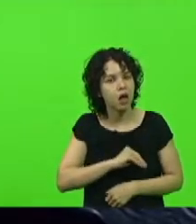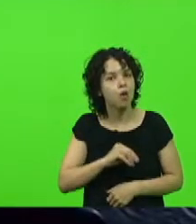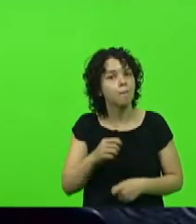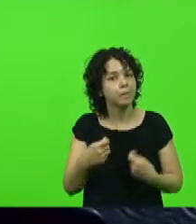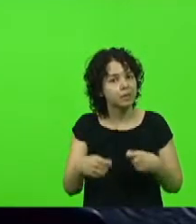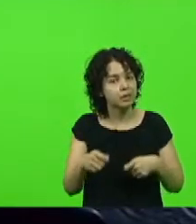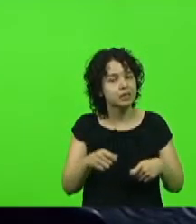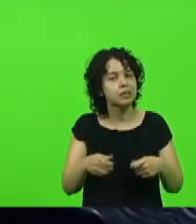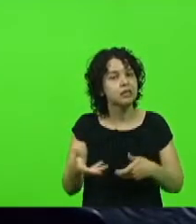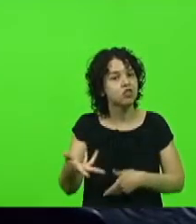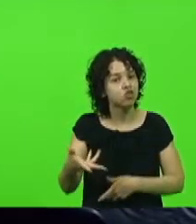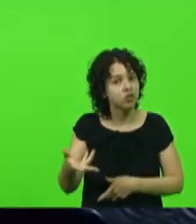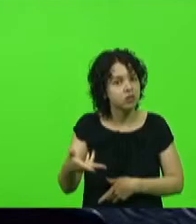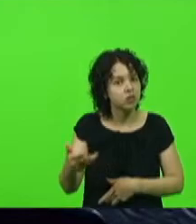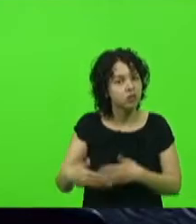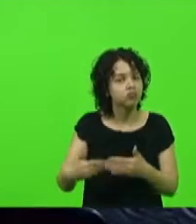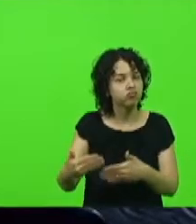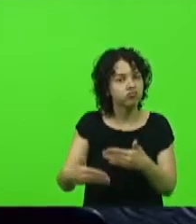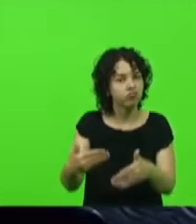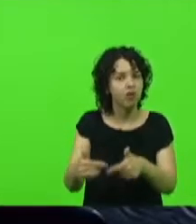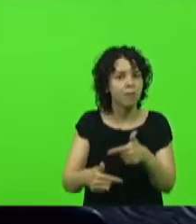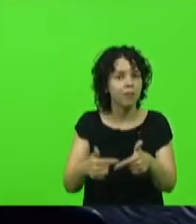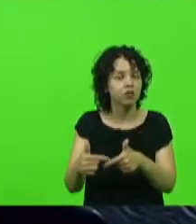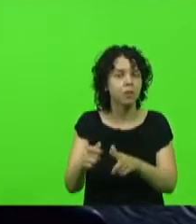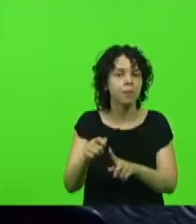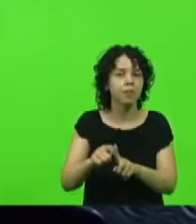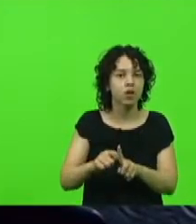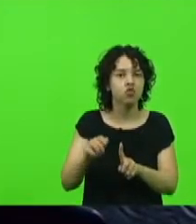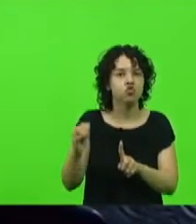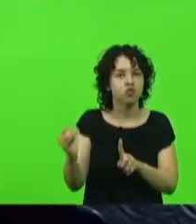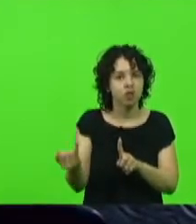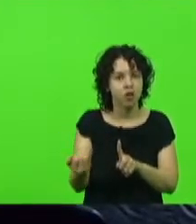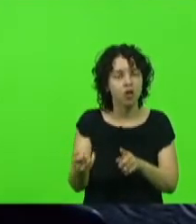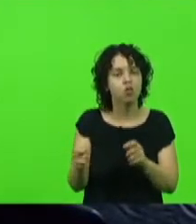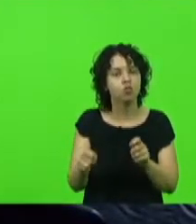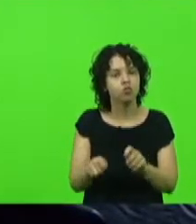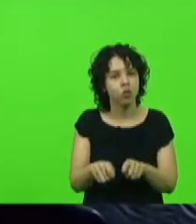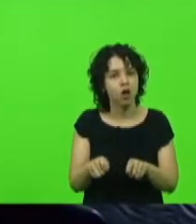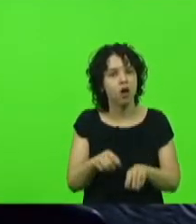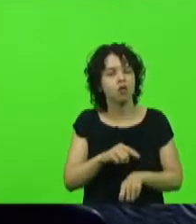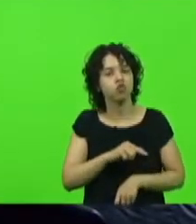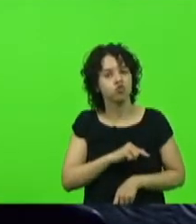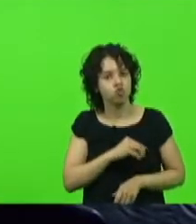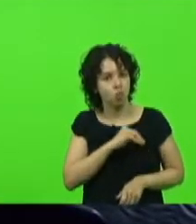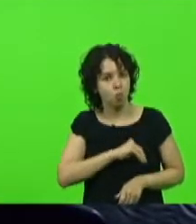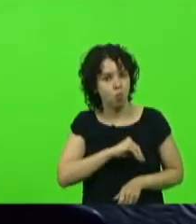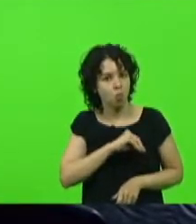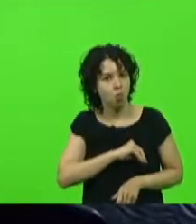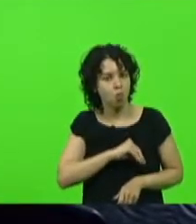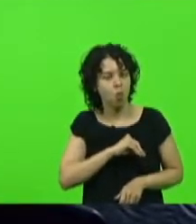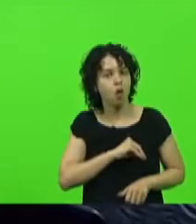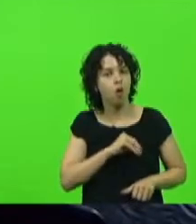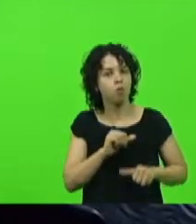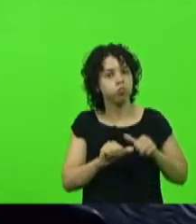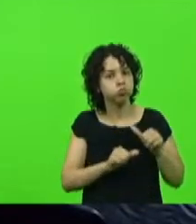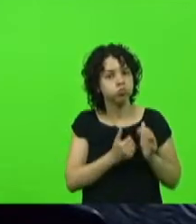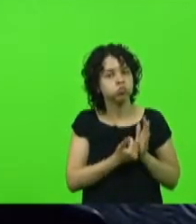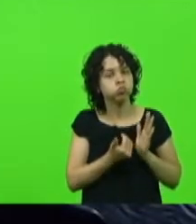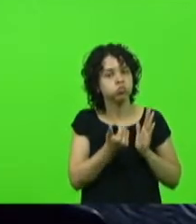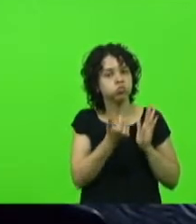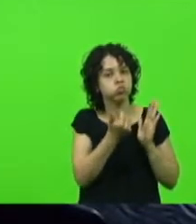que os trabalhadores, ainda no mês de janeiro, possam ter esse piso já reajustado e, quiçá, tenham um índice de ganho real